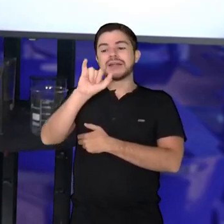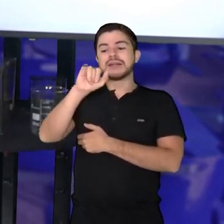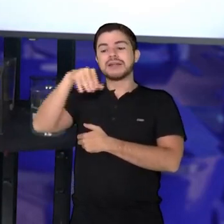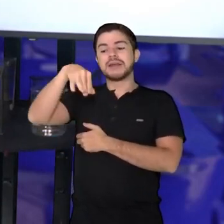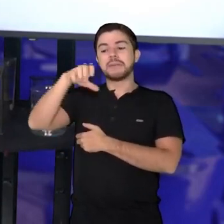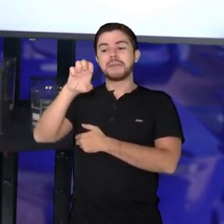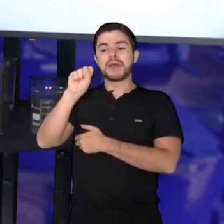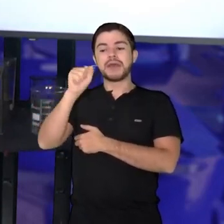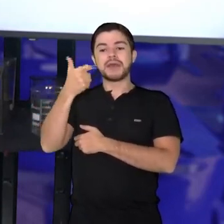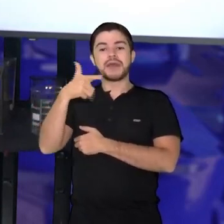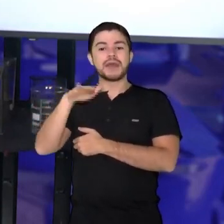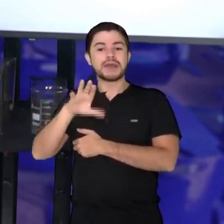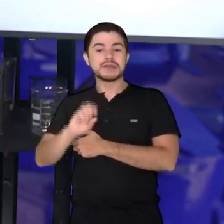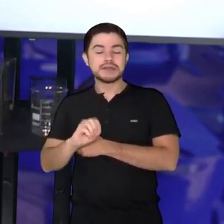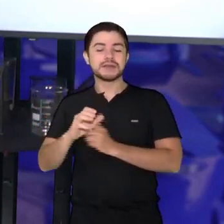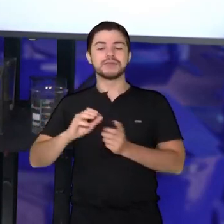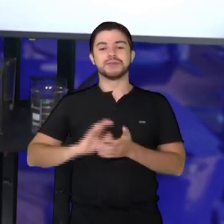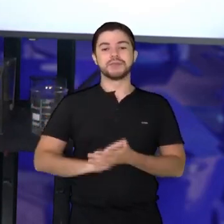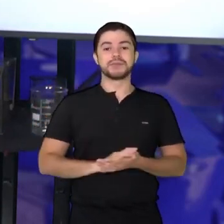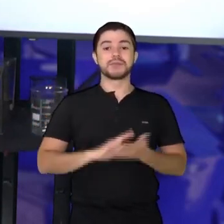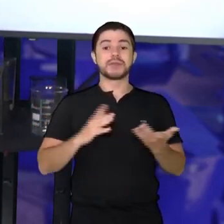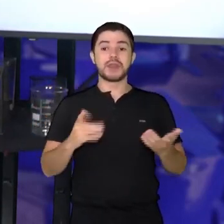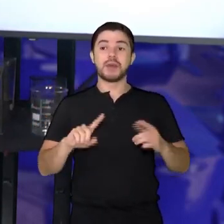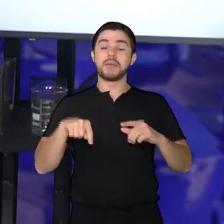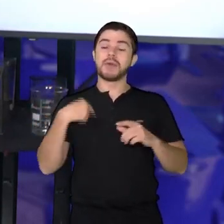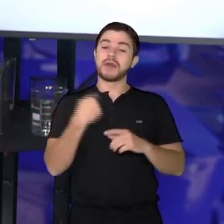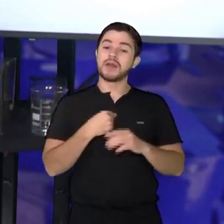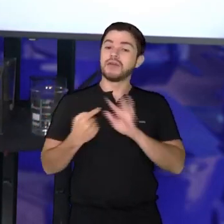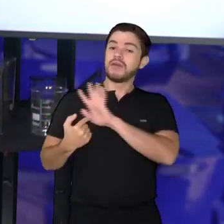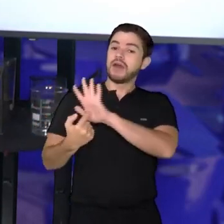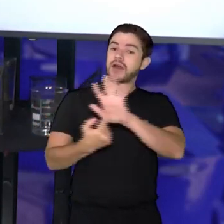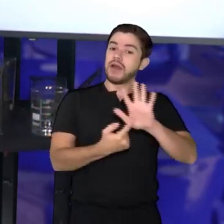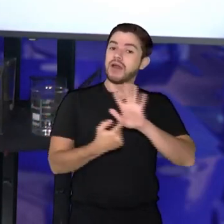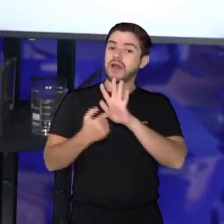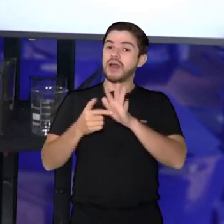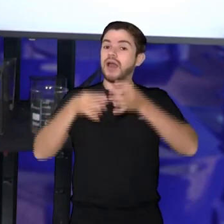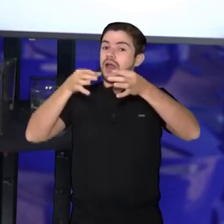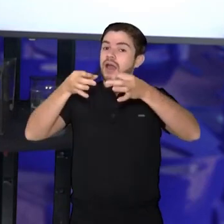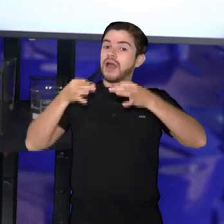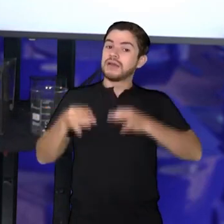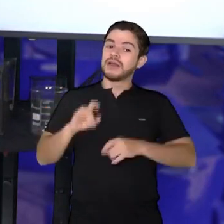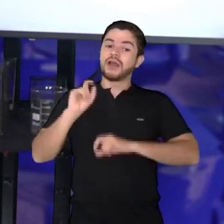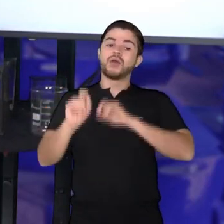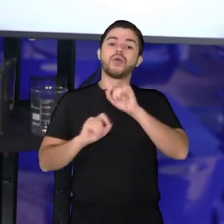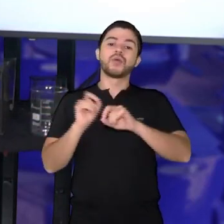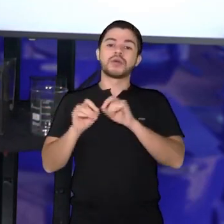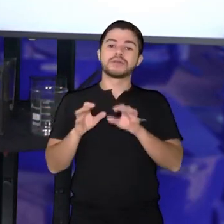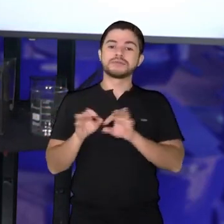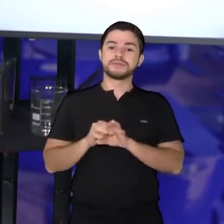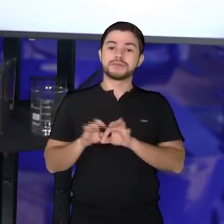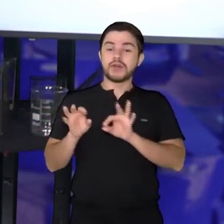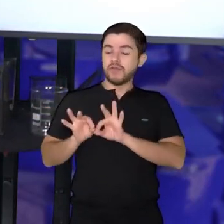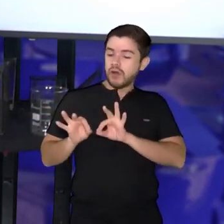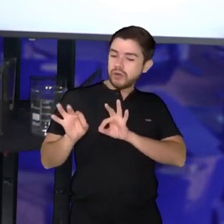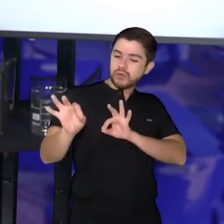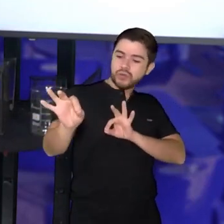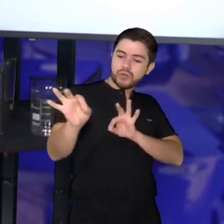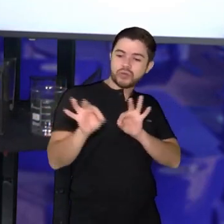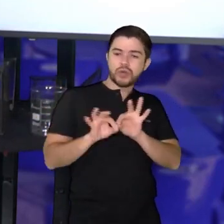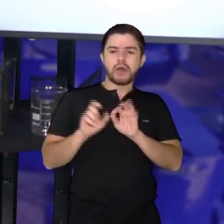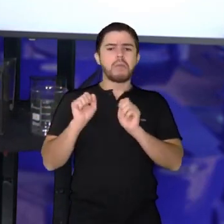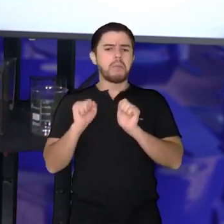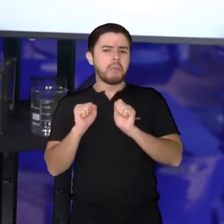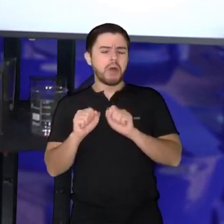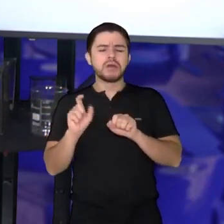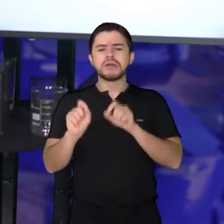uma dimensão apenas. Por isso que a gente representa mais como padrão a distância utilizando metro, mas pode ser